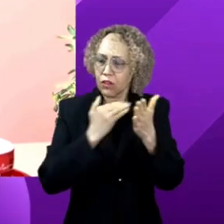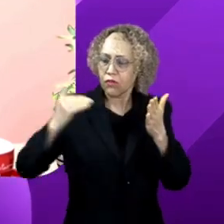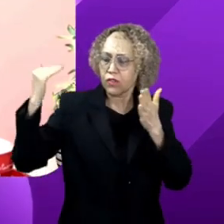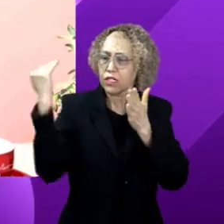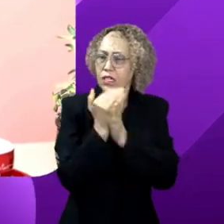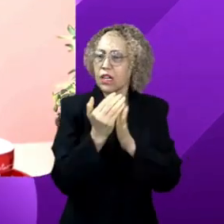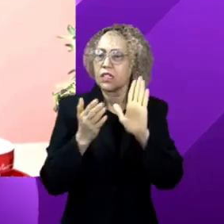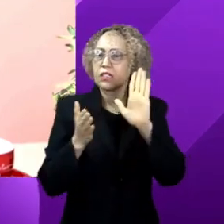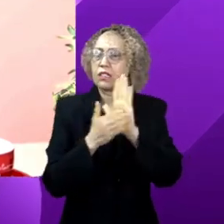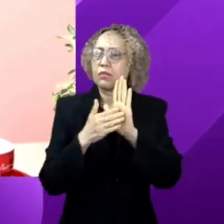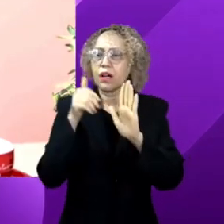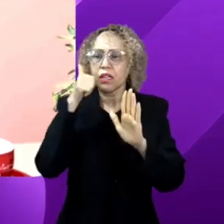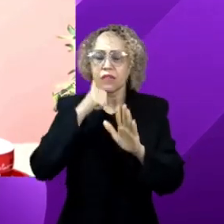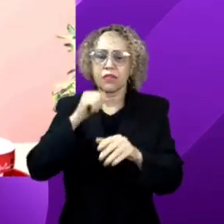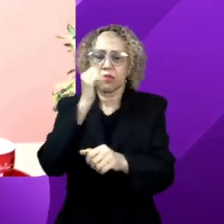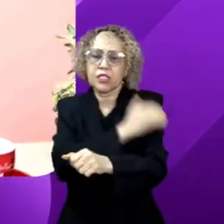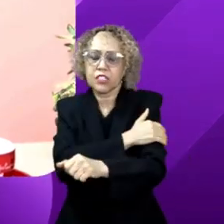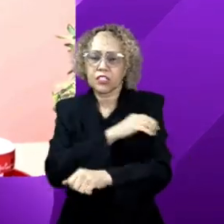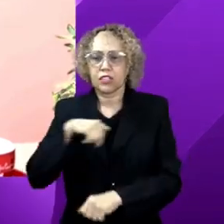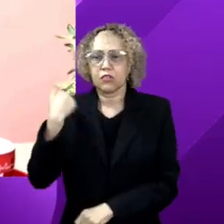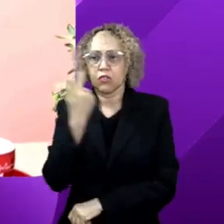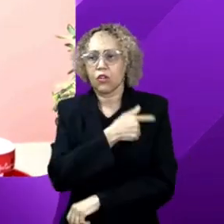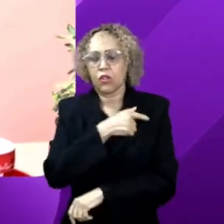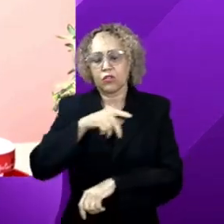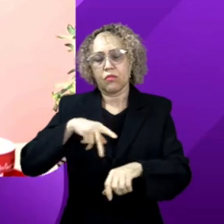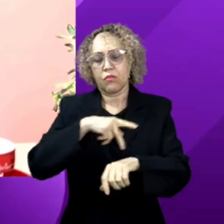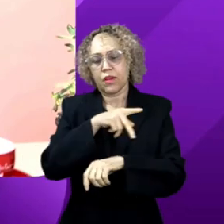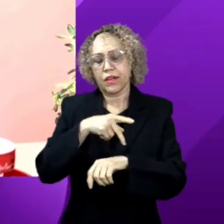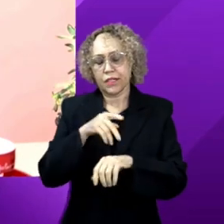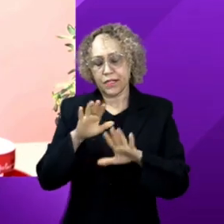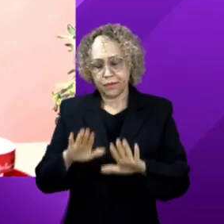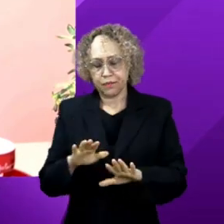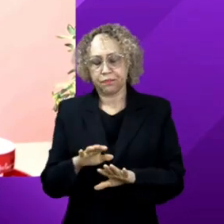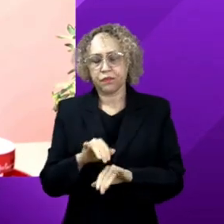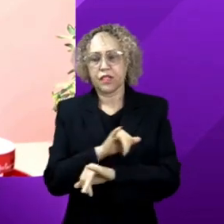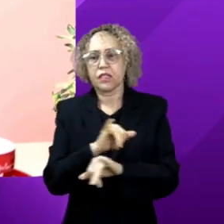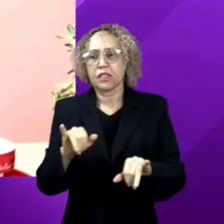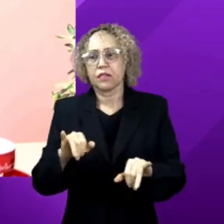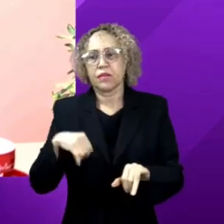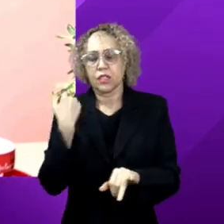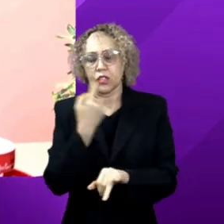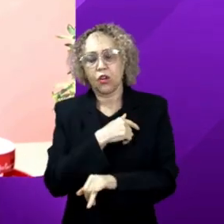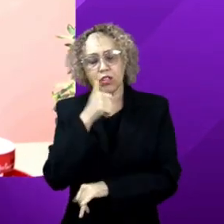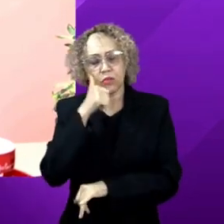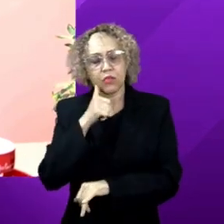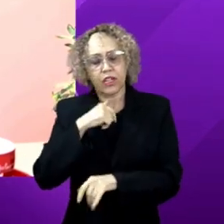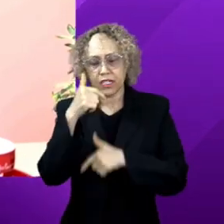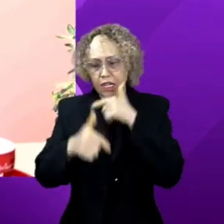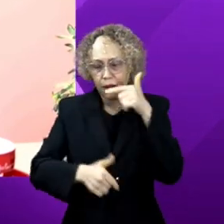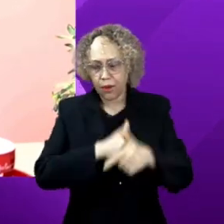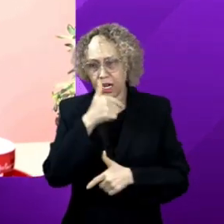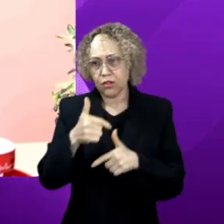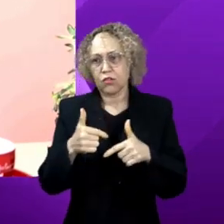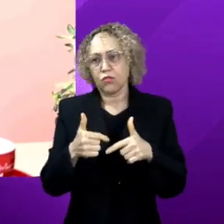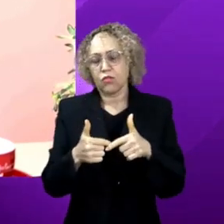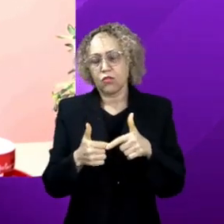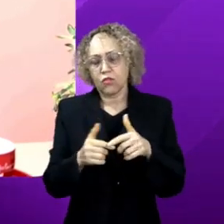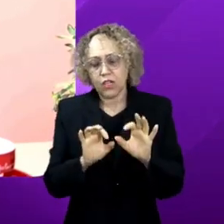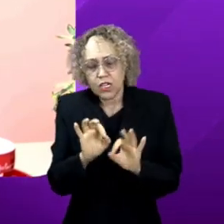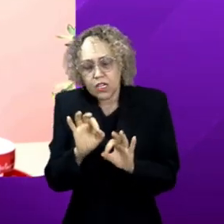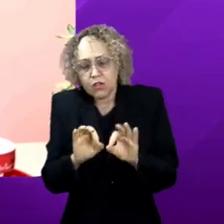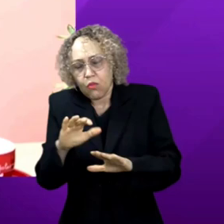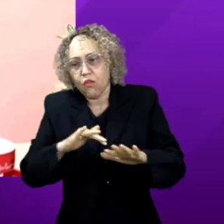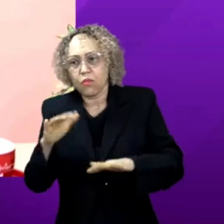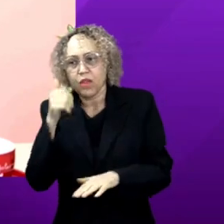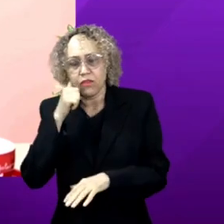pauta feminista no nosso país. Eu diria também que é nosso papel, enquanto mulheres trabalhadoras na construção do feminismo